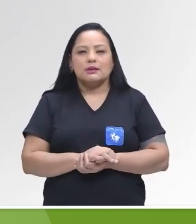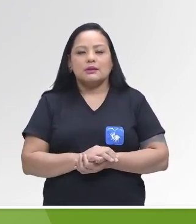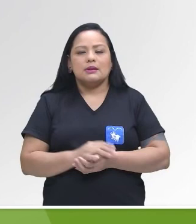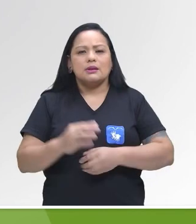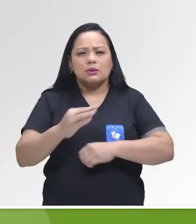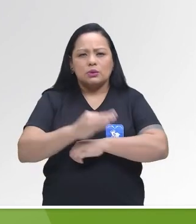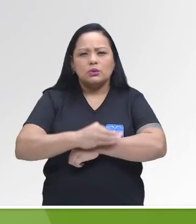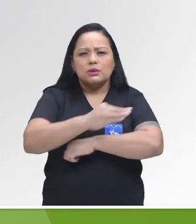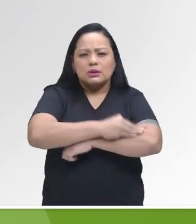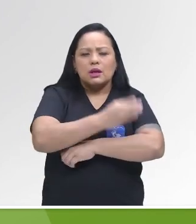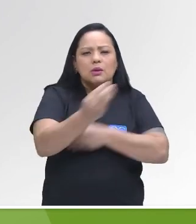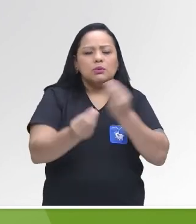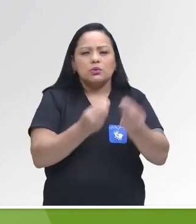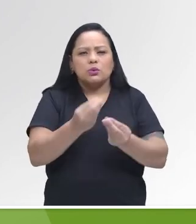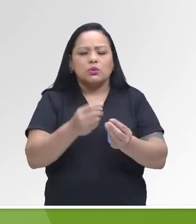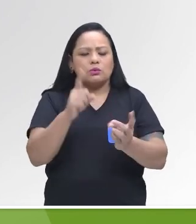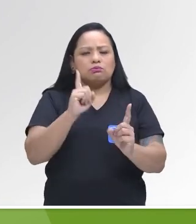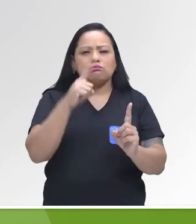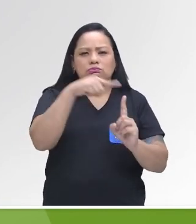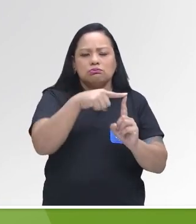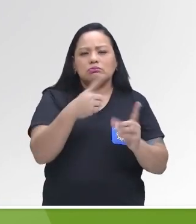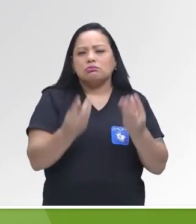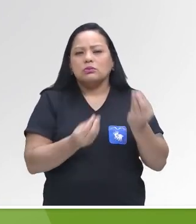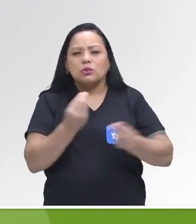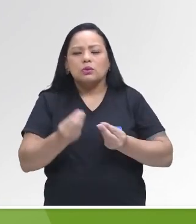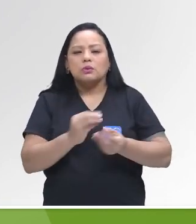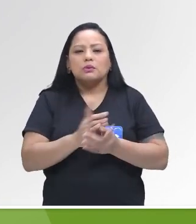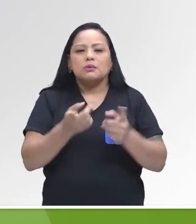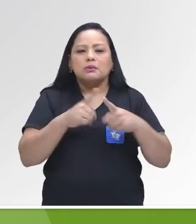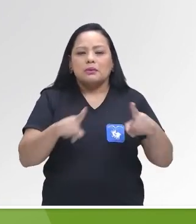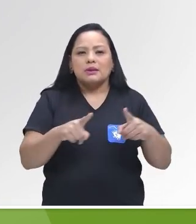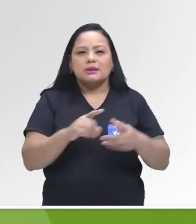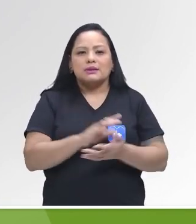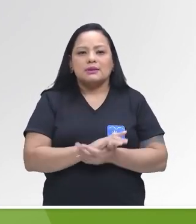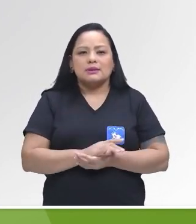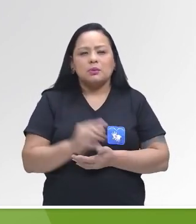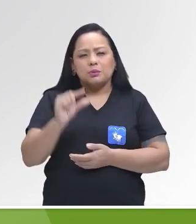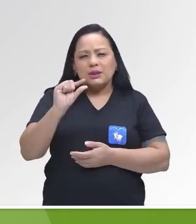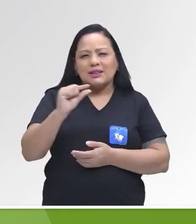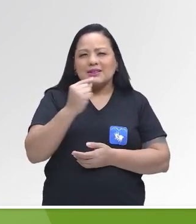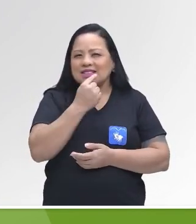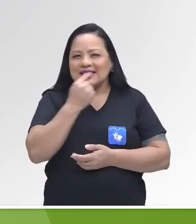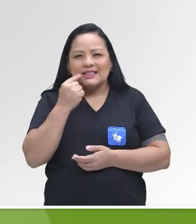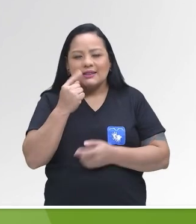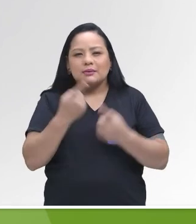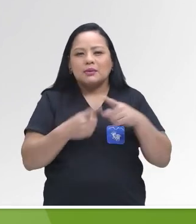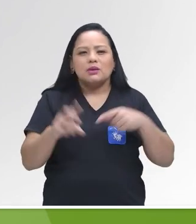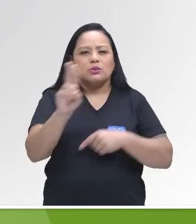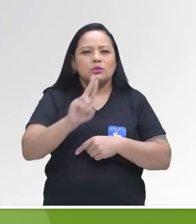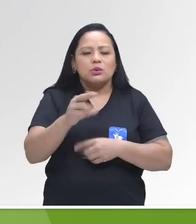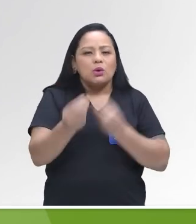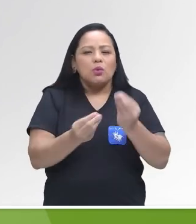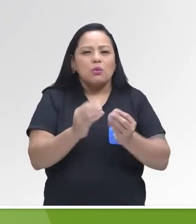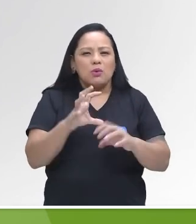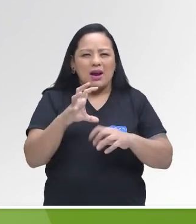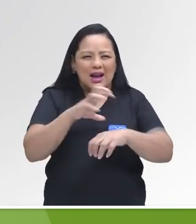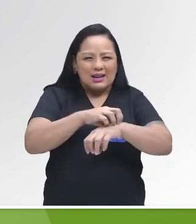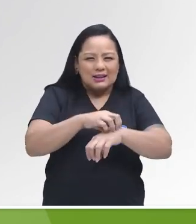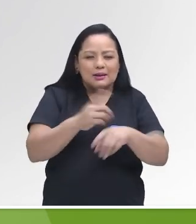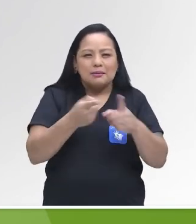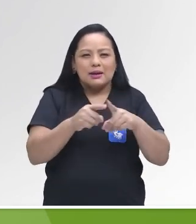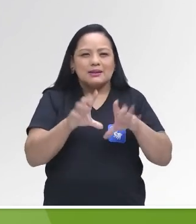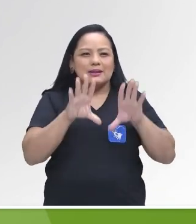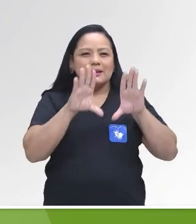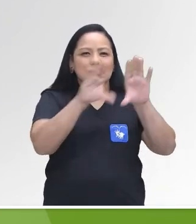as salamandras, as cecílias têm dentes. Só que esses dentes, eles são pequenininhos e eles não servem muito para morder, não. É mais para